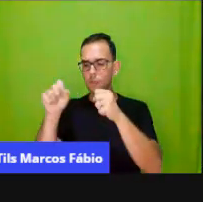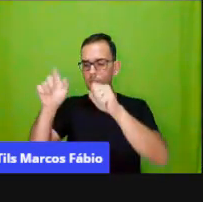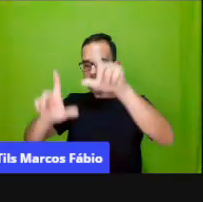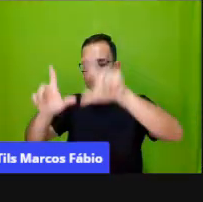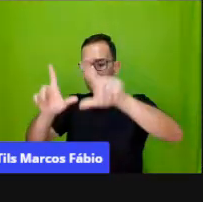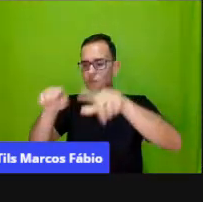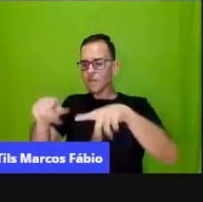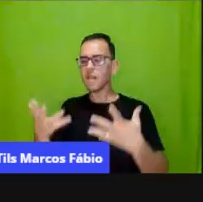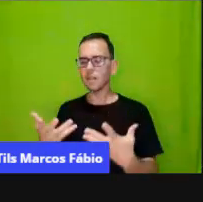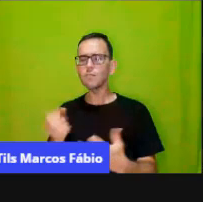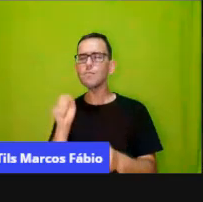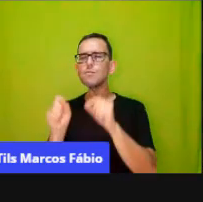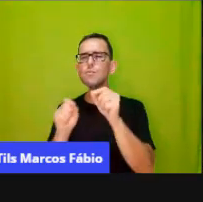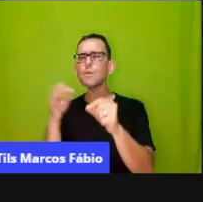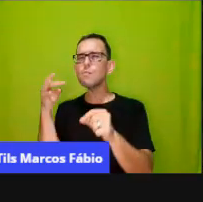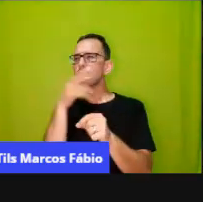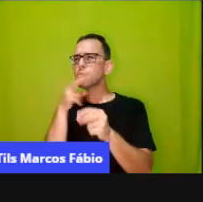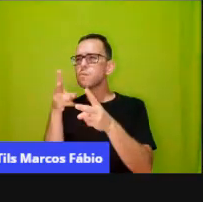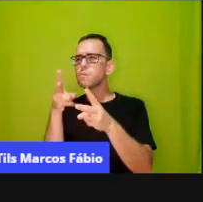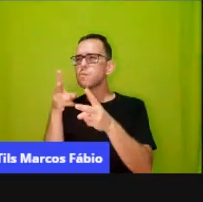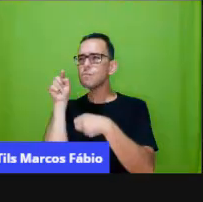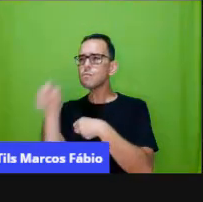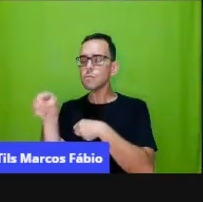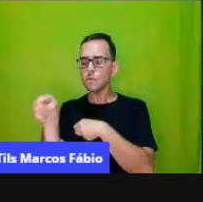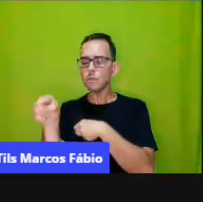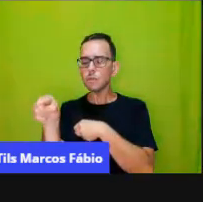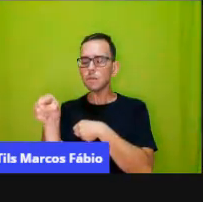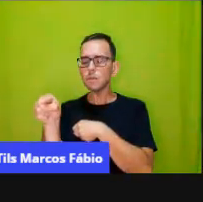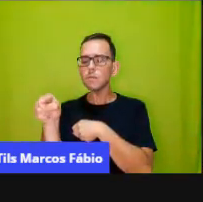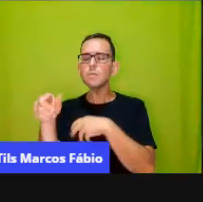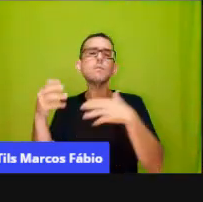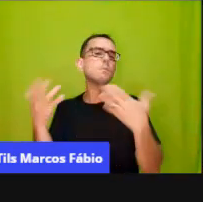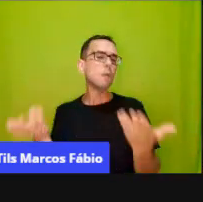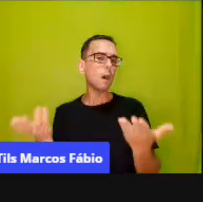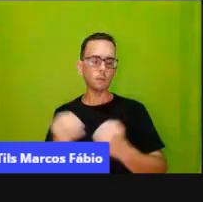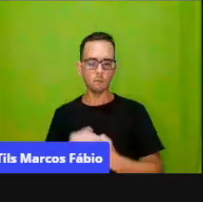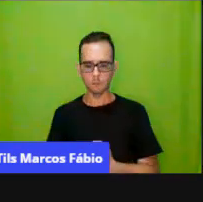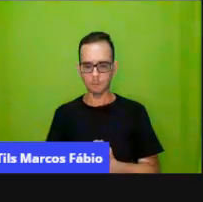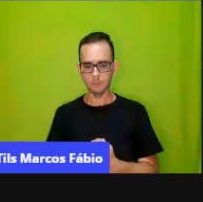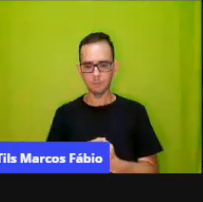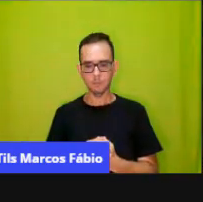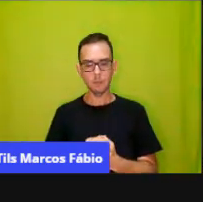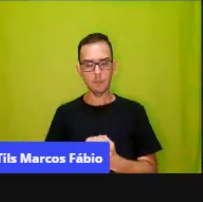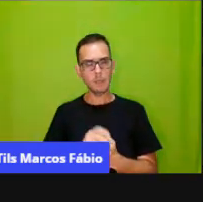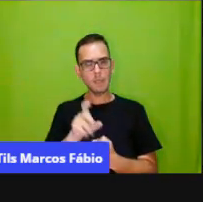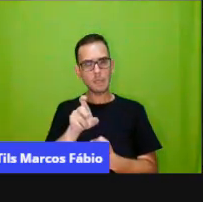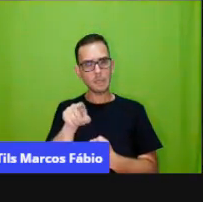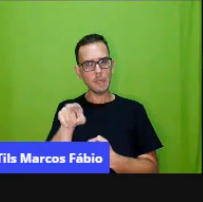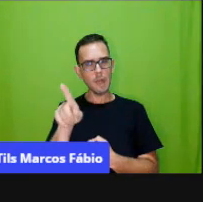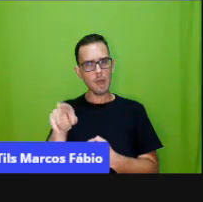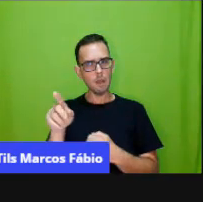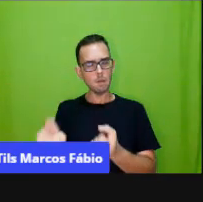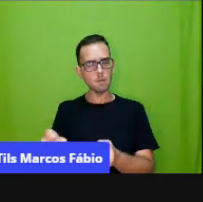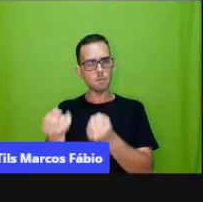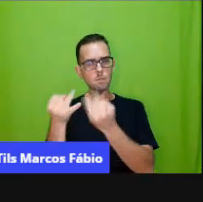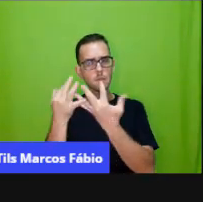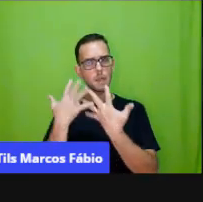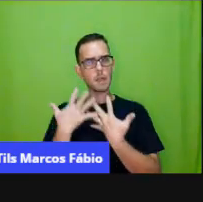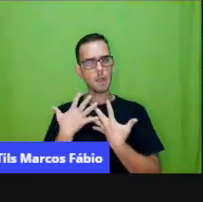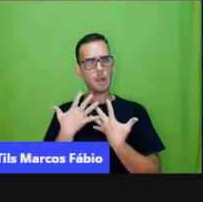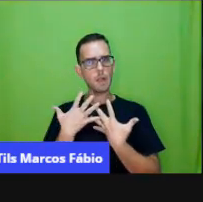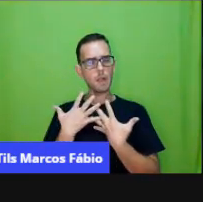que a gente percebe nisso aqui? Né? Será que essa foto me diz alguma coisa do ponto de vista de